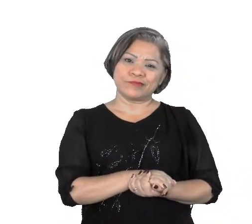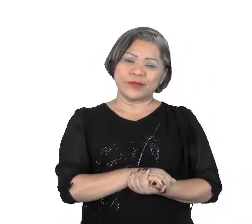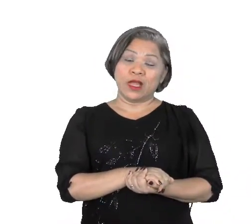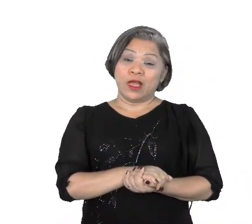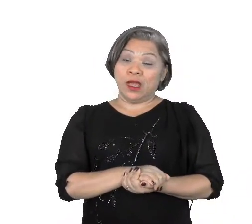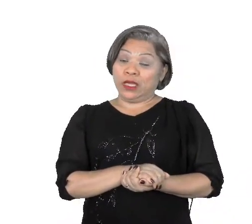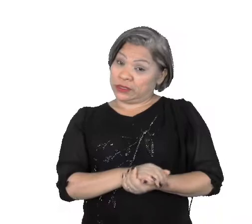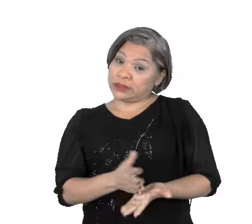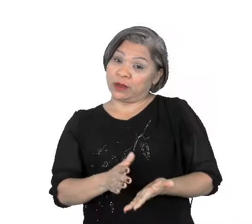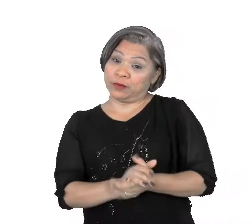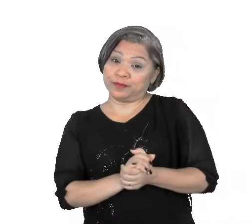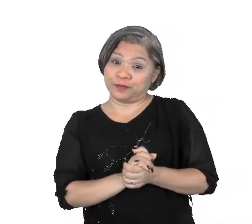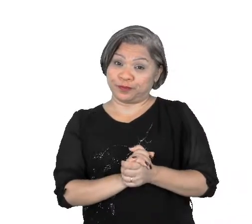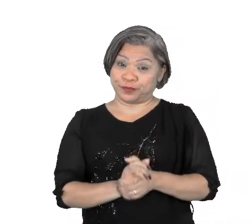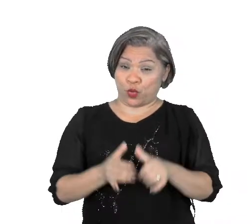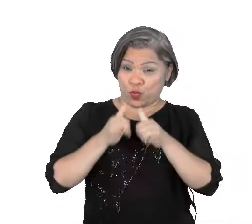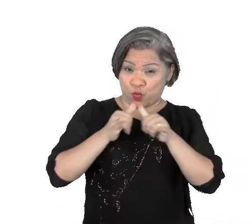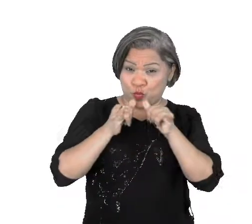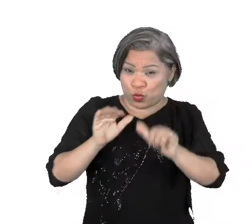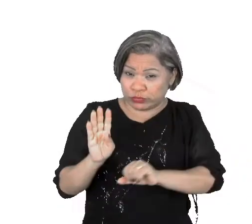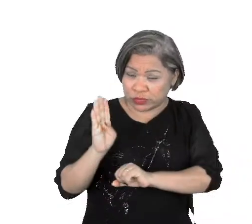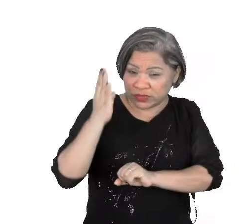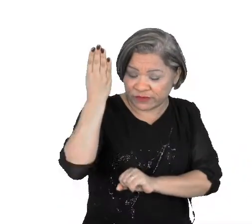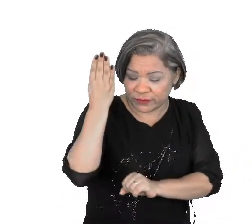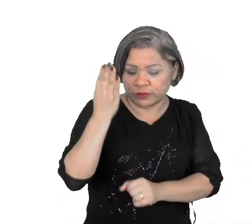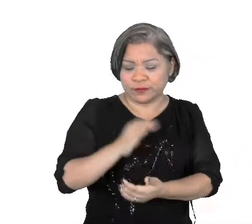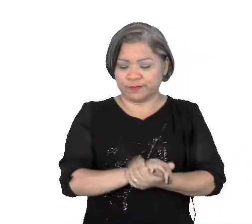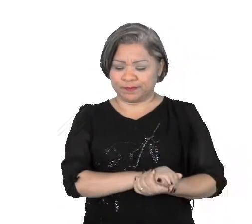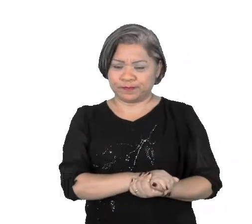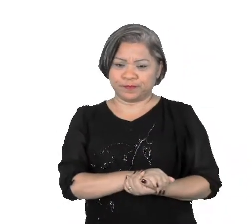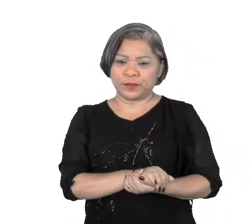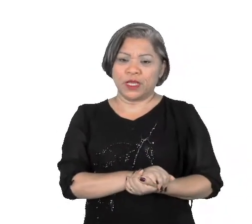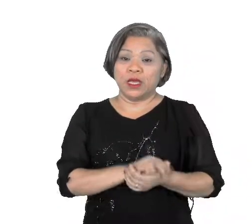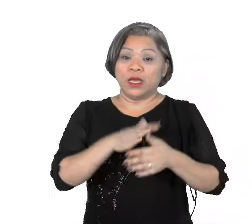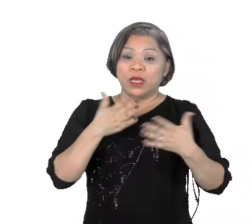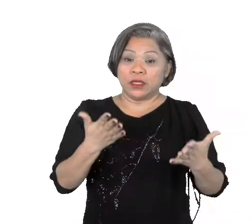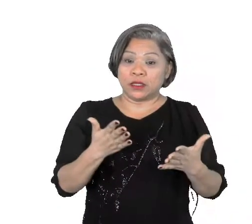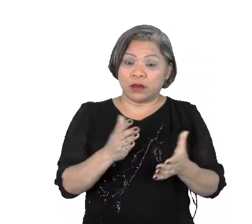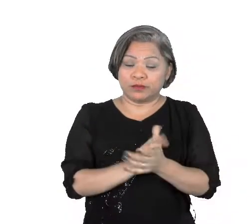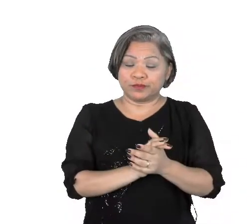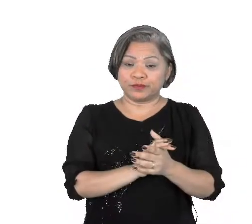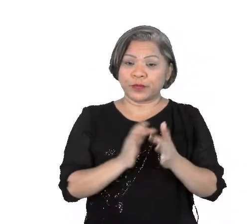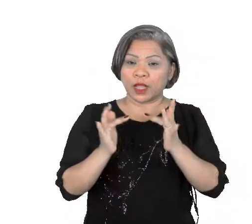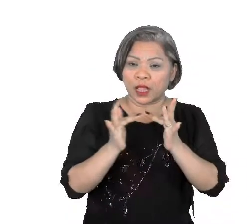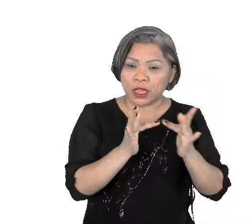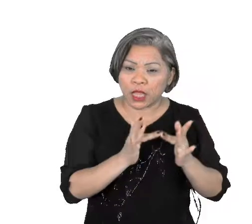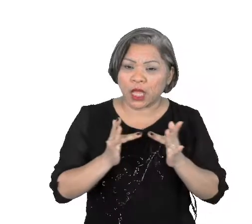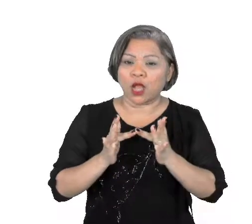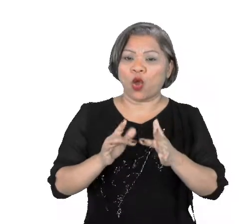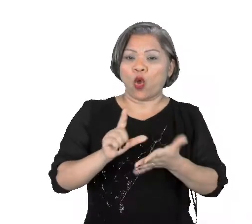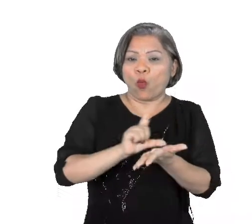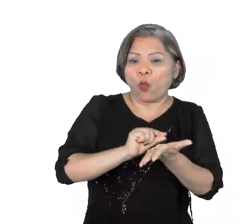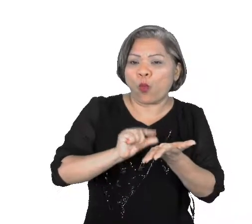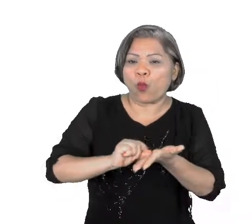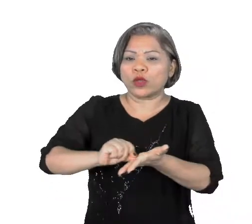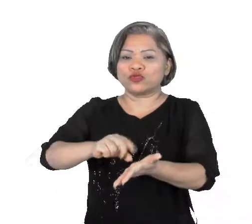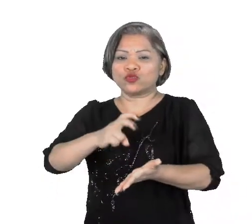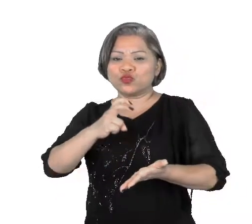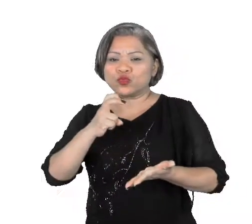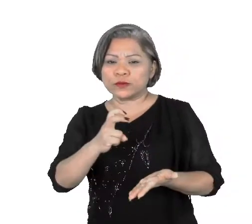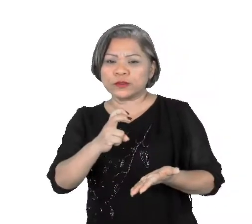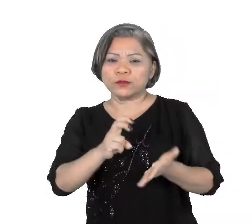news, ela, de acordo com o artigo 5 da Constituição Federal, é